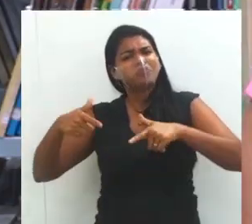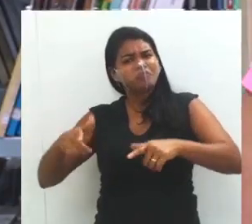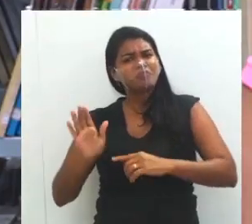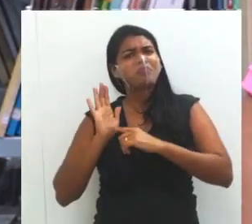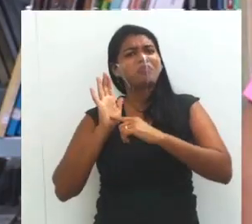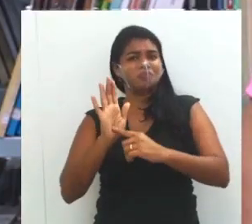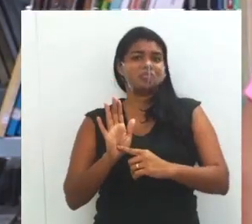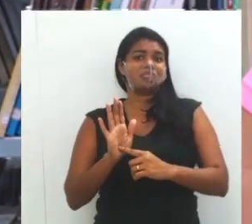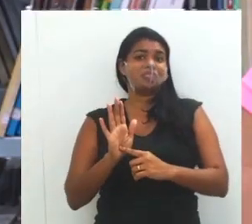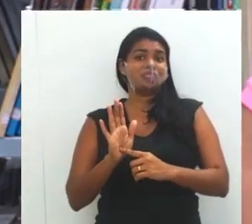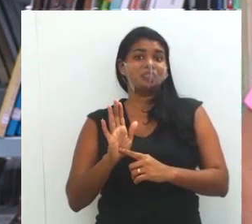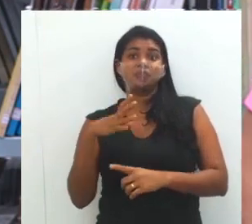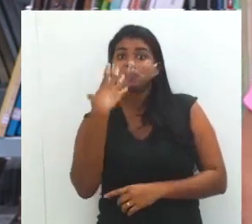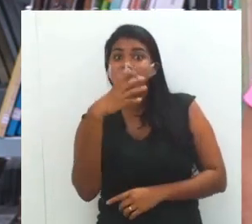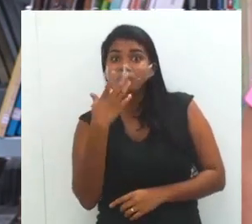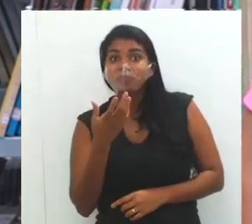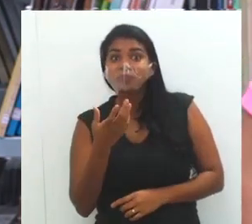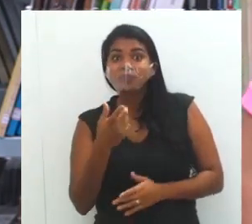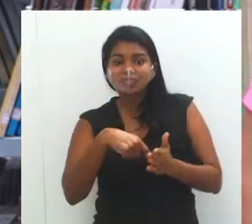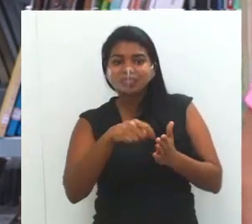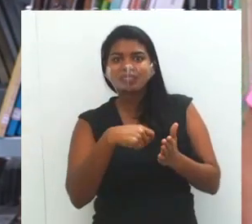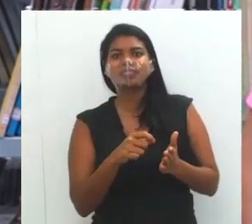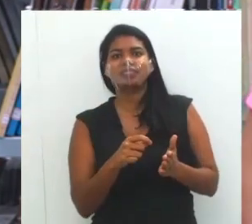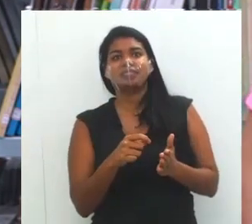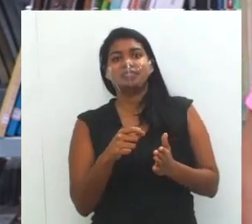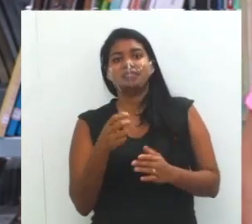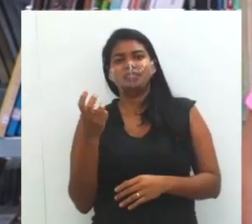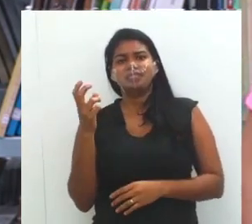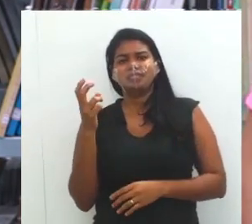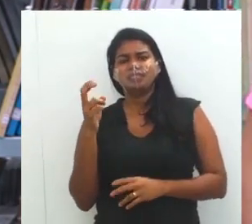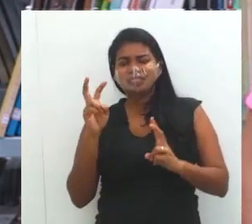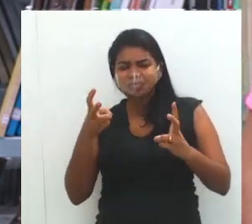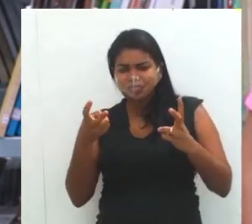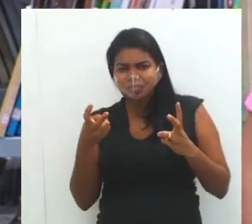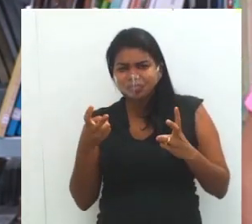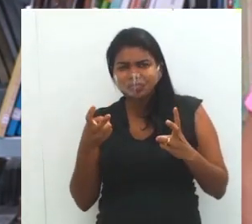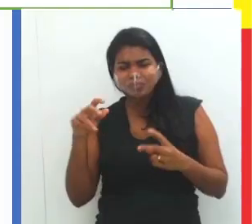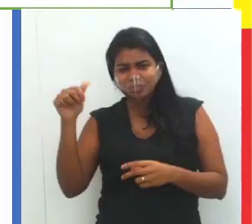imortalizou isso, leva isso para a música, né? Porque se nós olharmos a letra da